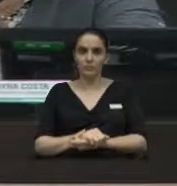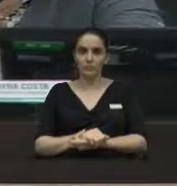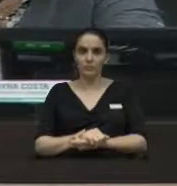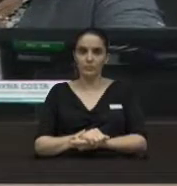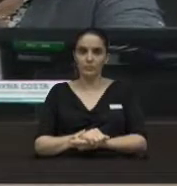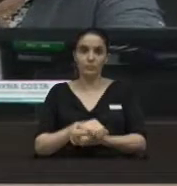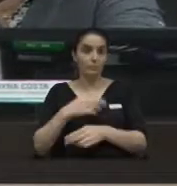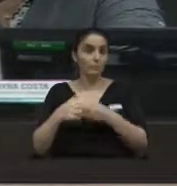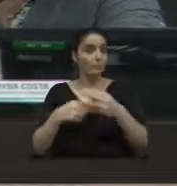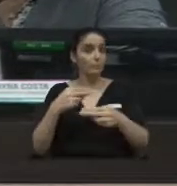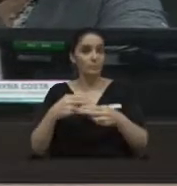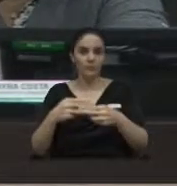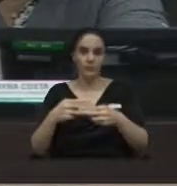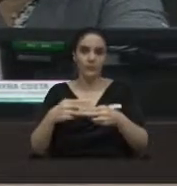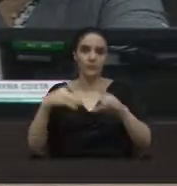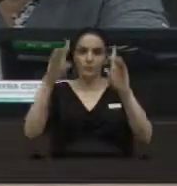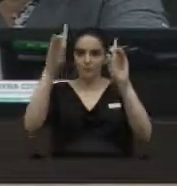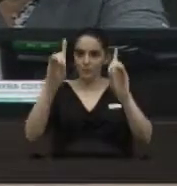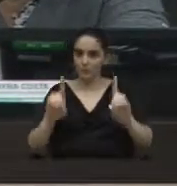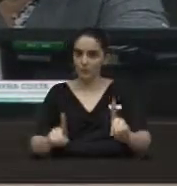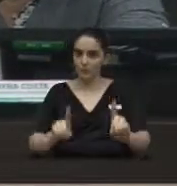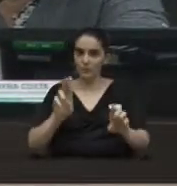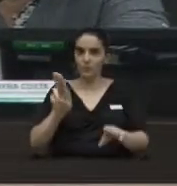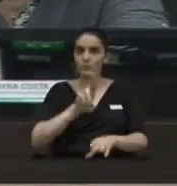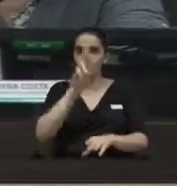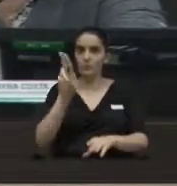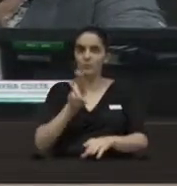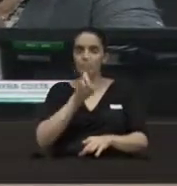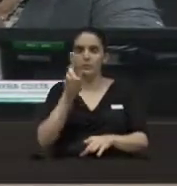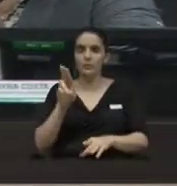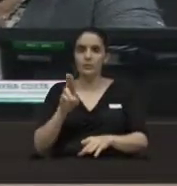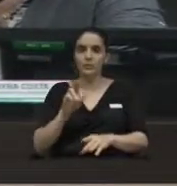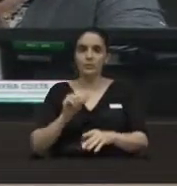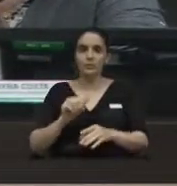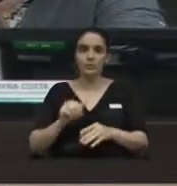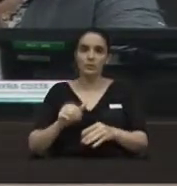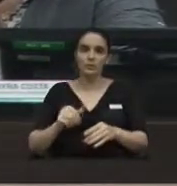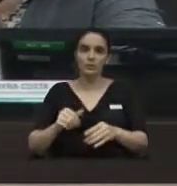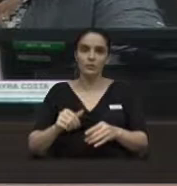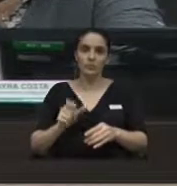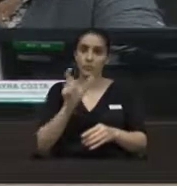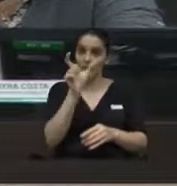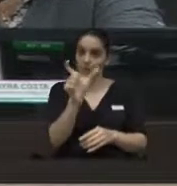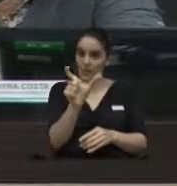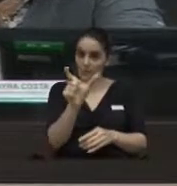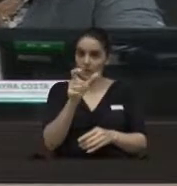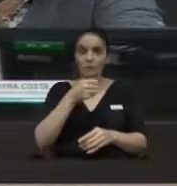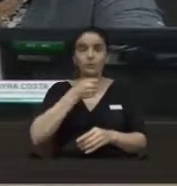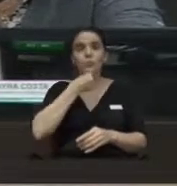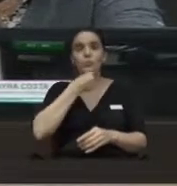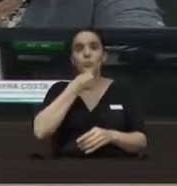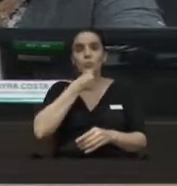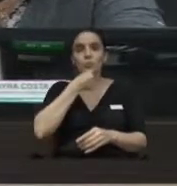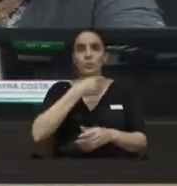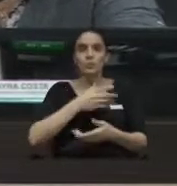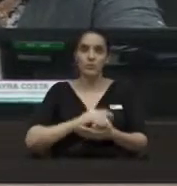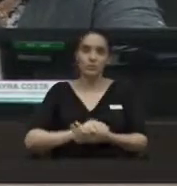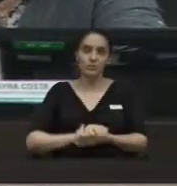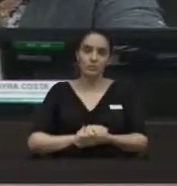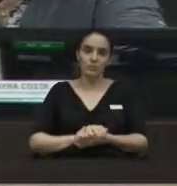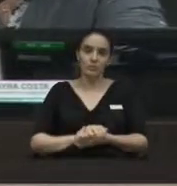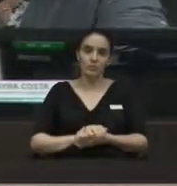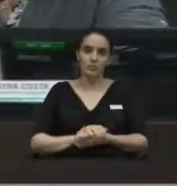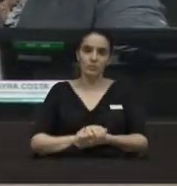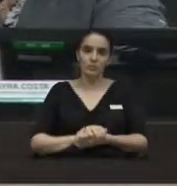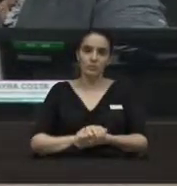Então, uma parte dos deficientes, aí eles usam o cartão do idoso, né? O cadastramento do idoso, a lei do idoso. Então,